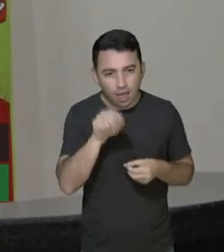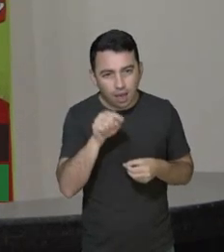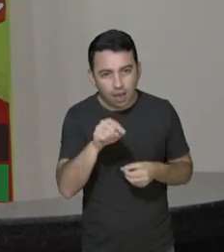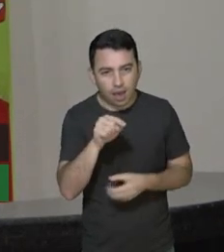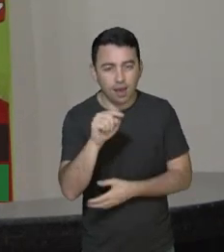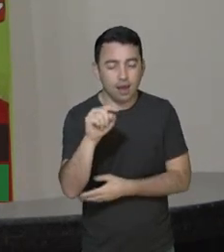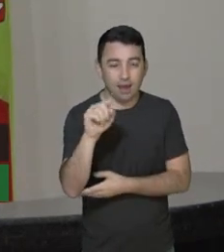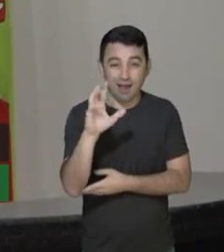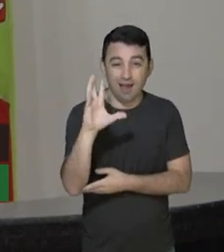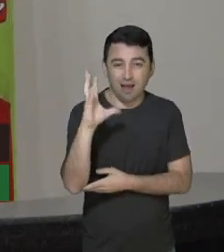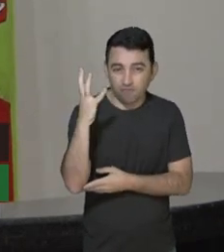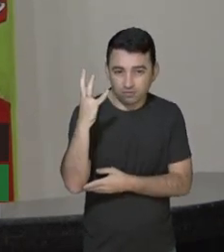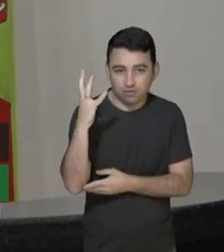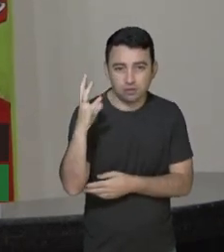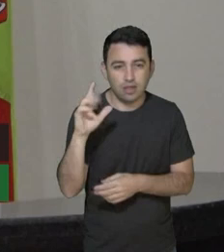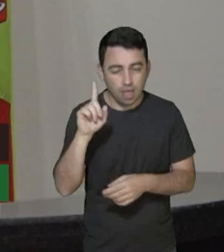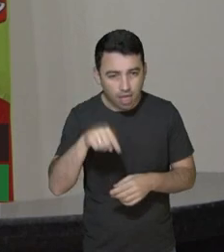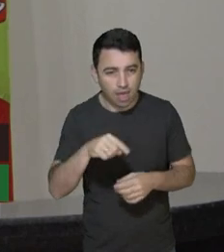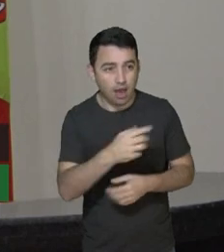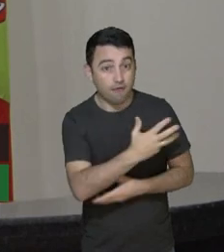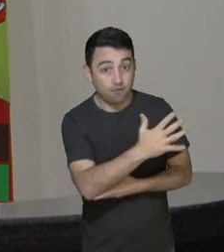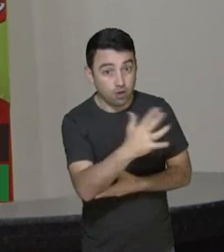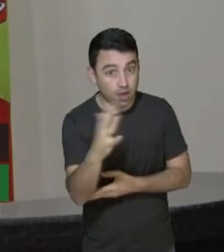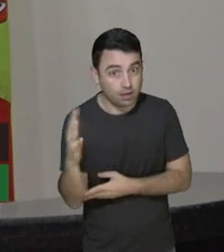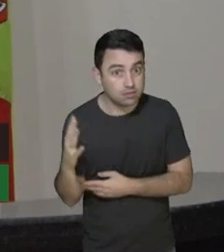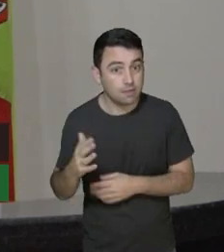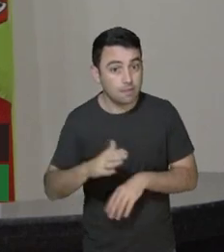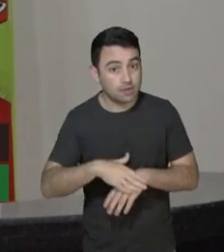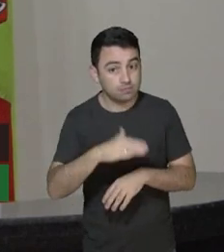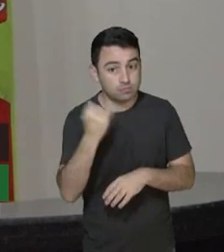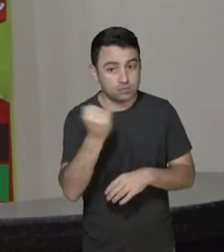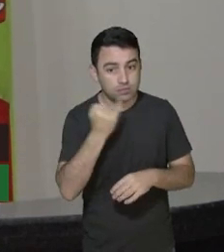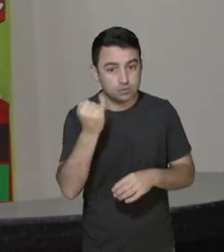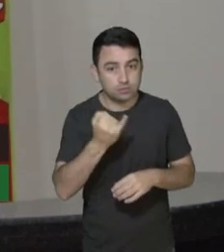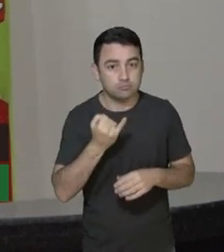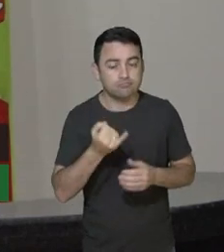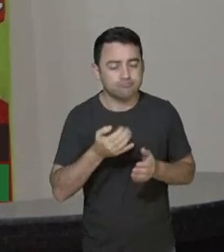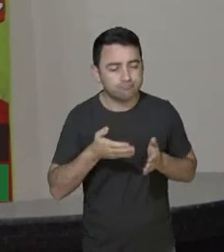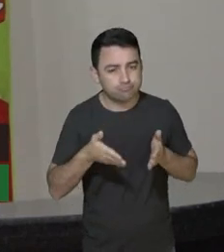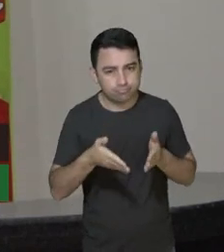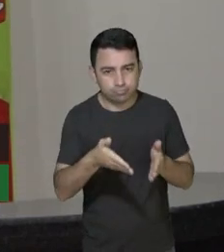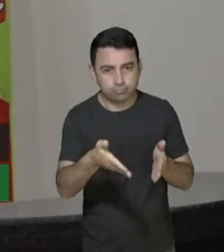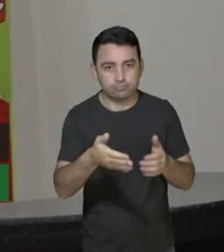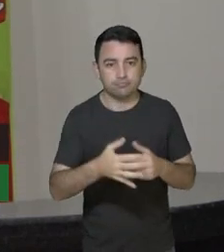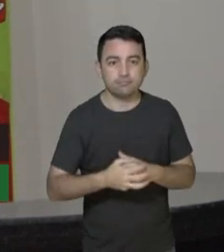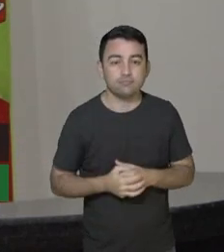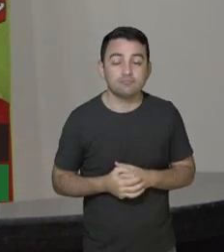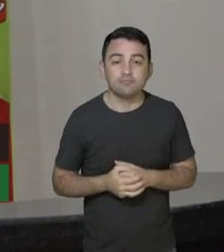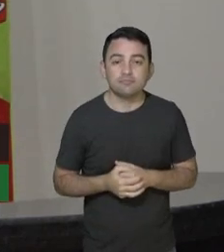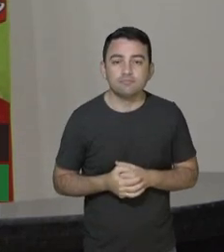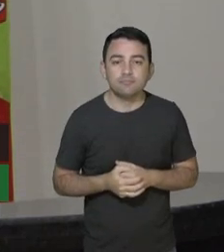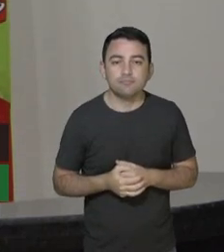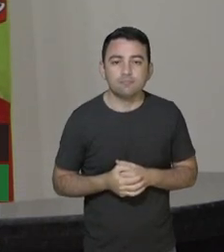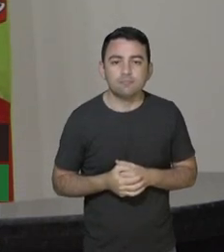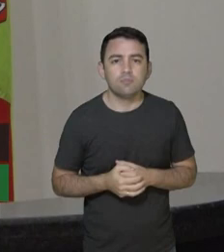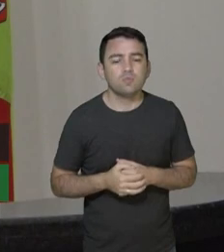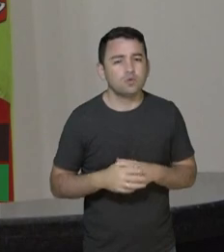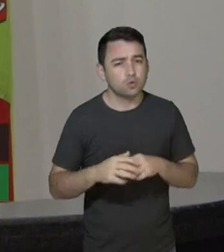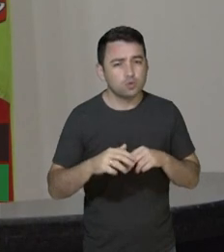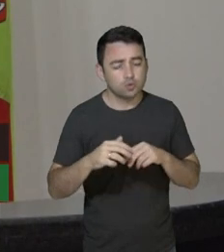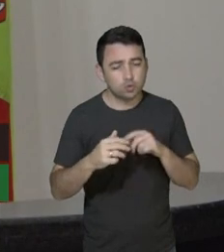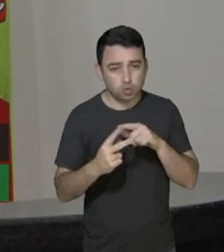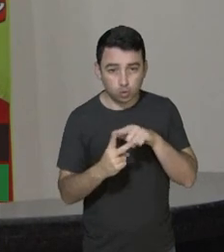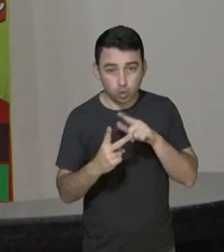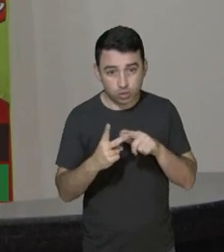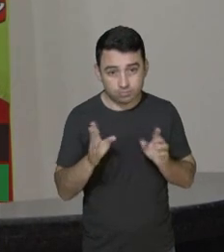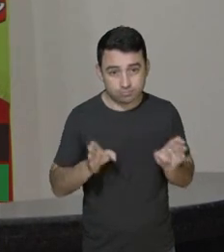a floresta, como dizia o meu falecido amigo Luiz Henrique da Silveira. Por dois períodos,